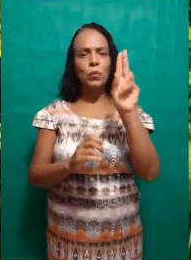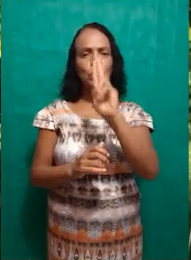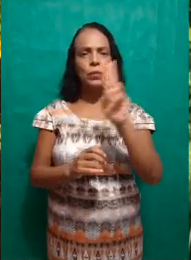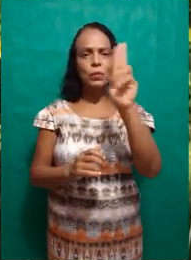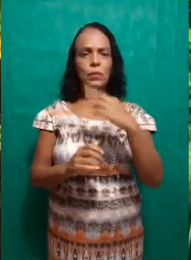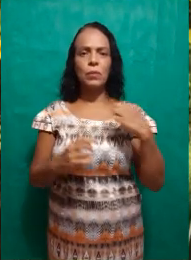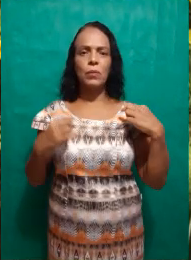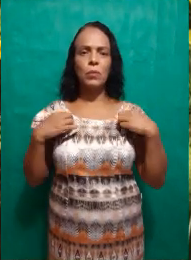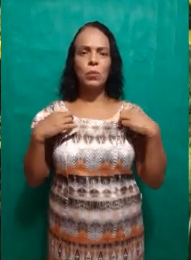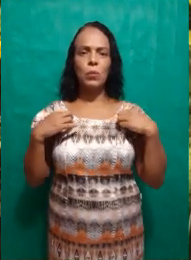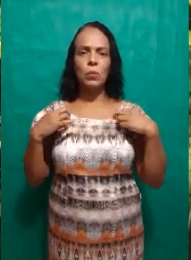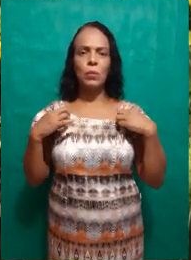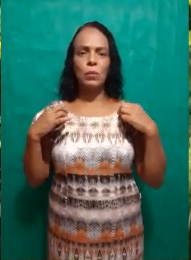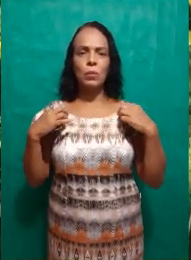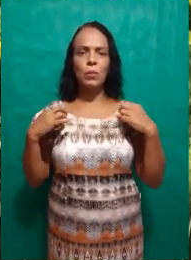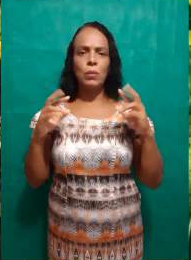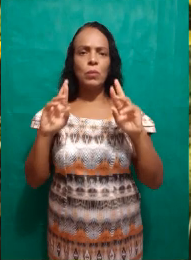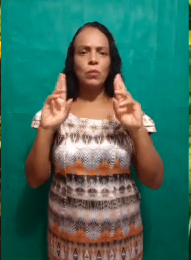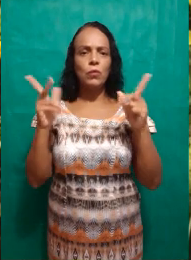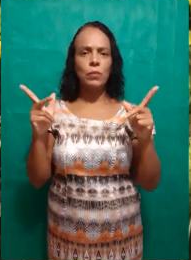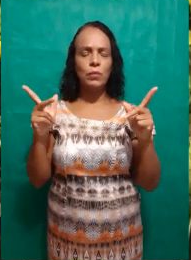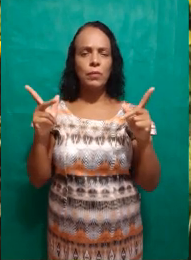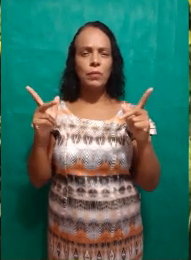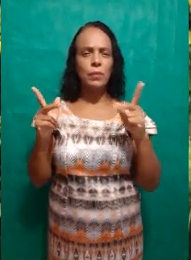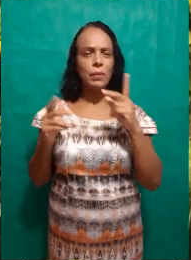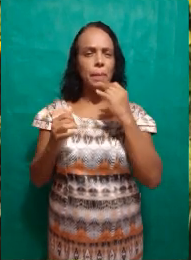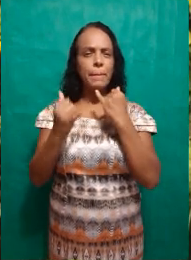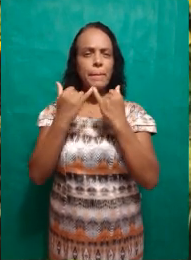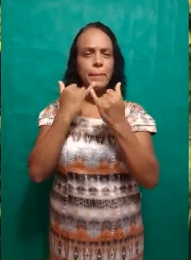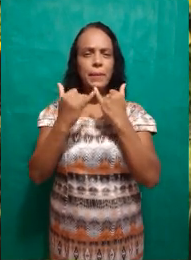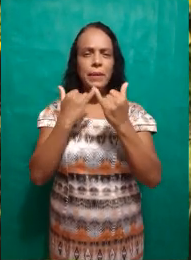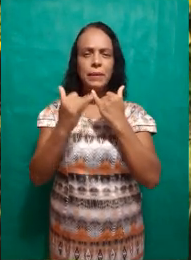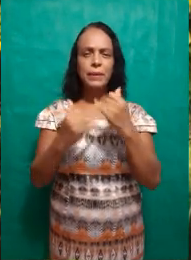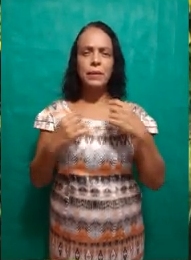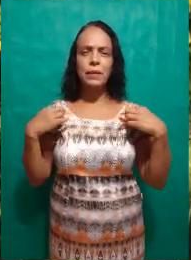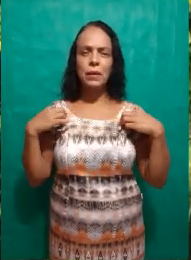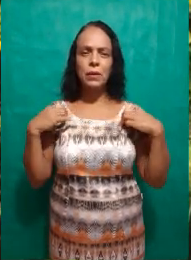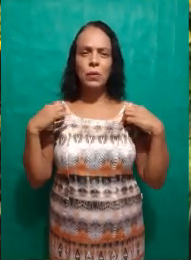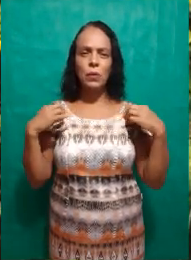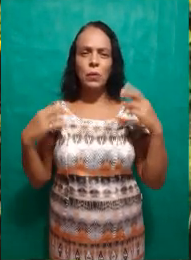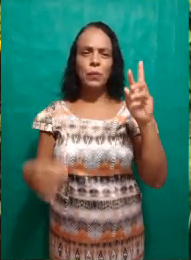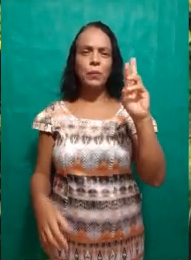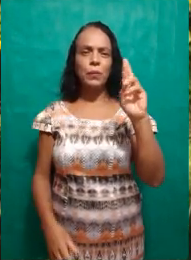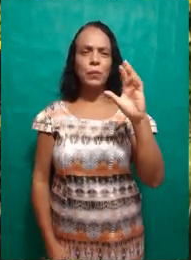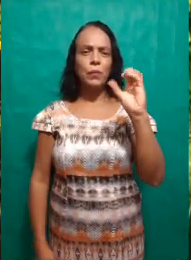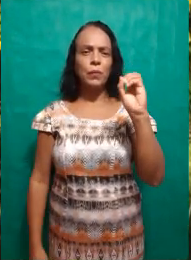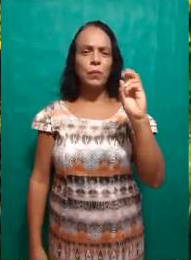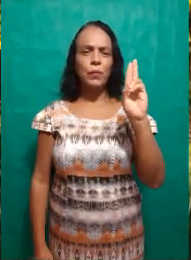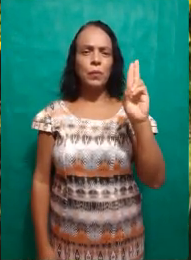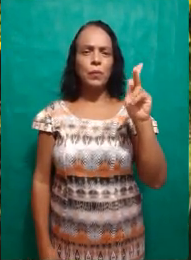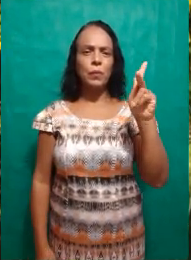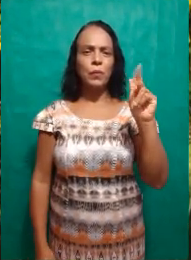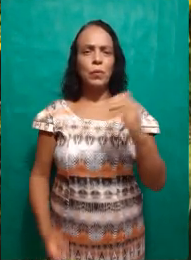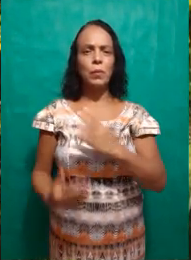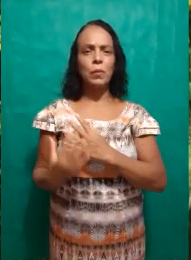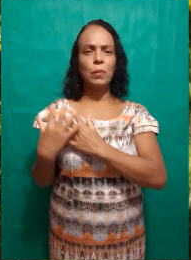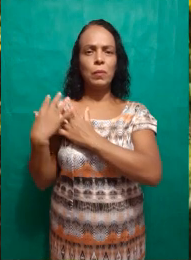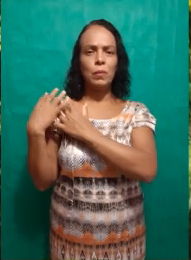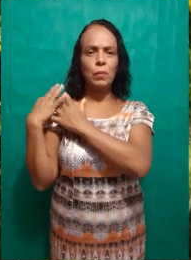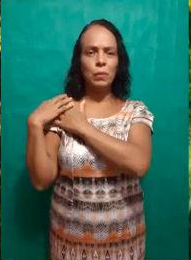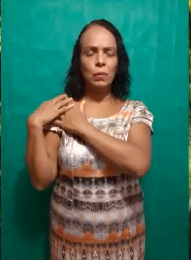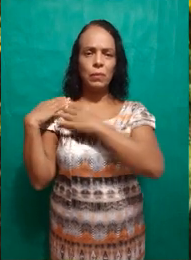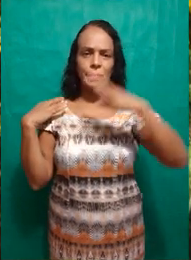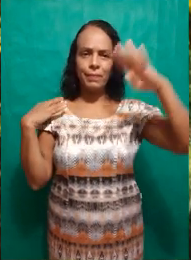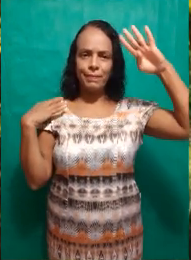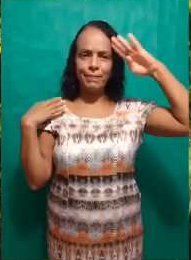fardamentos similares às vestes militares. As fardas